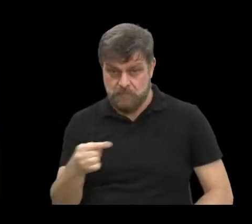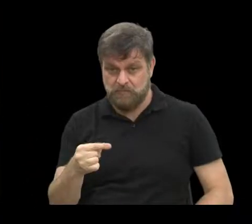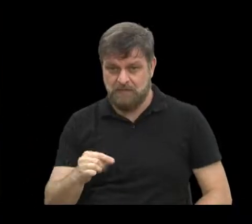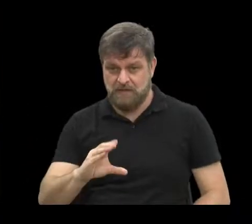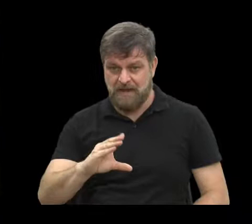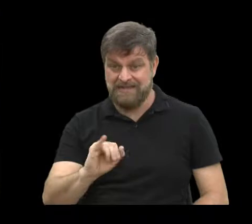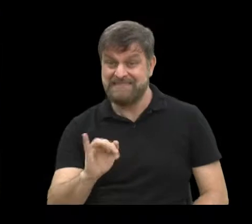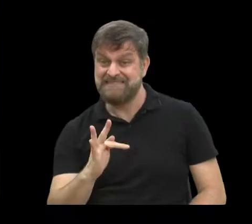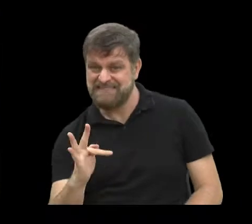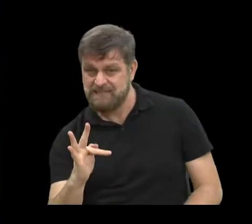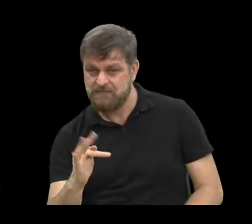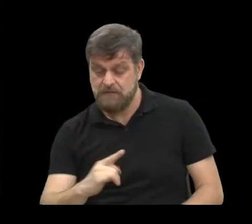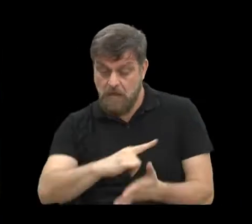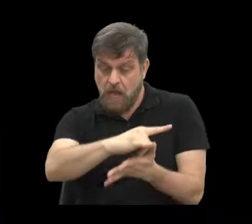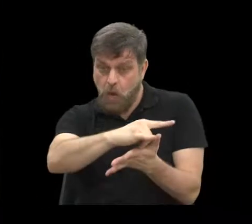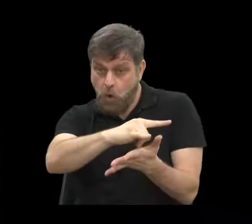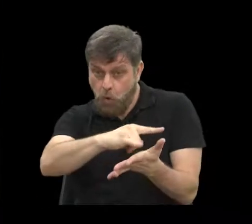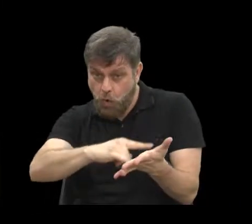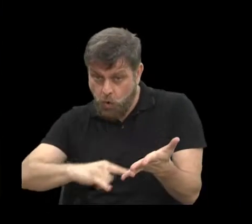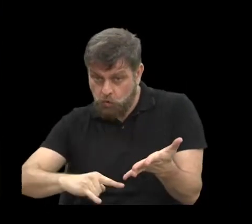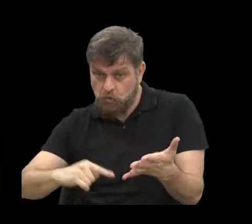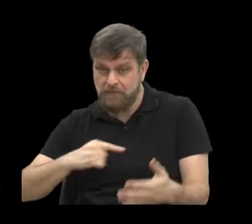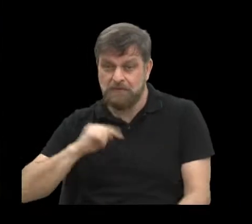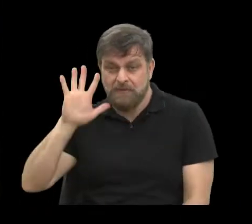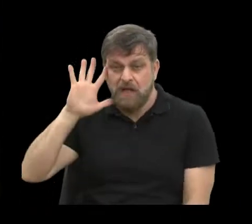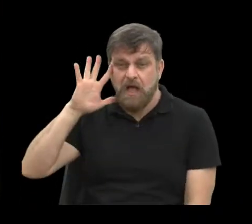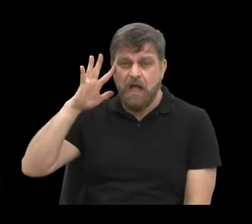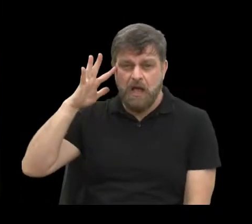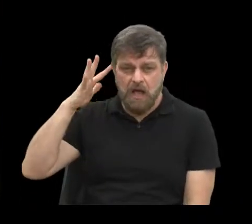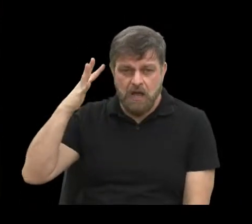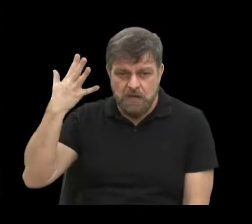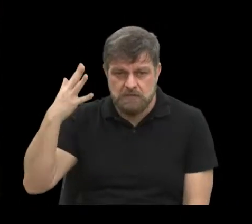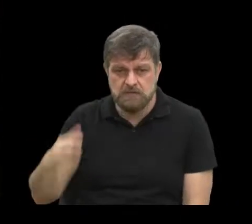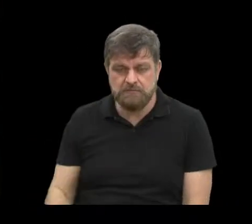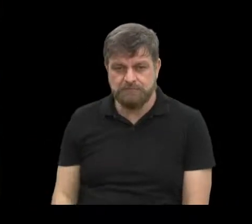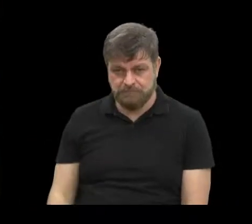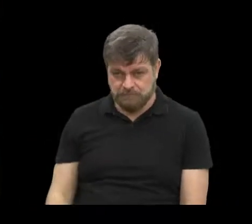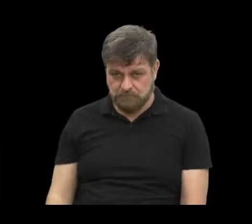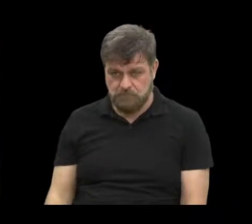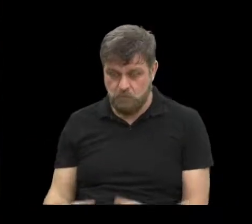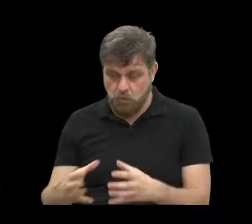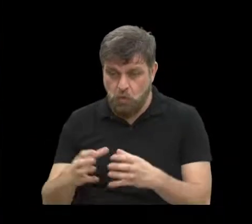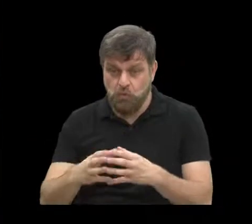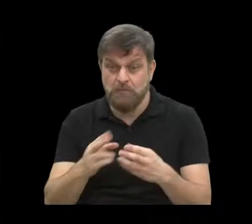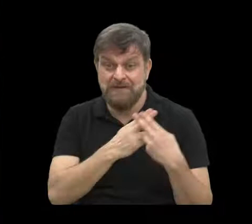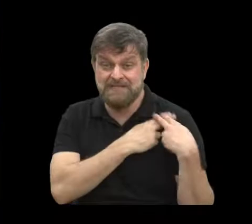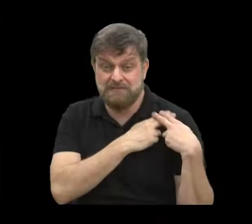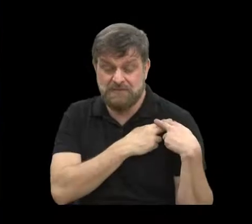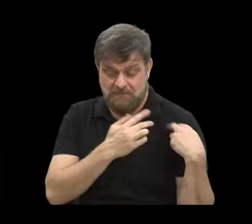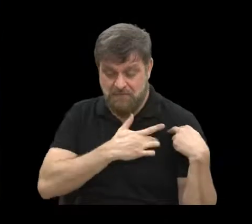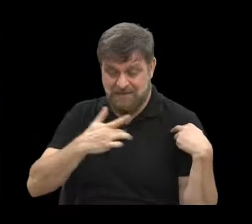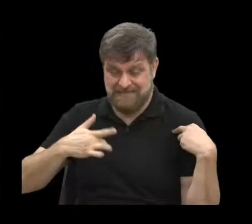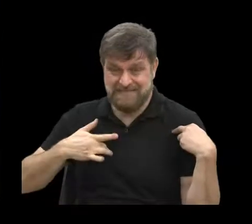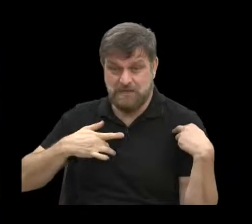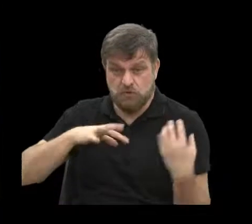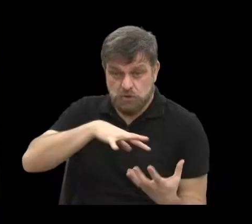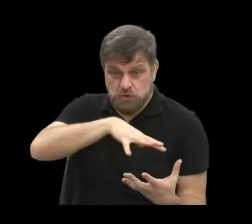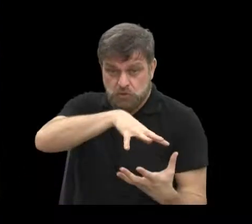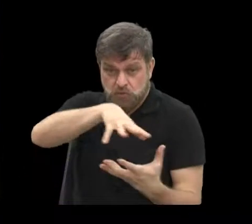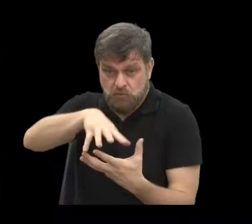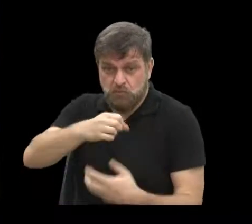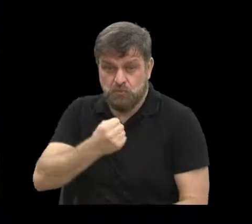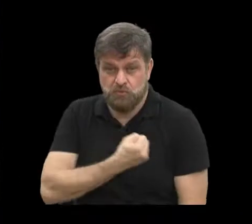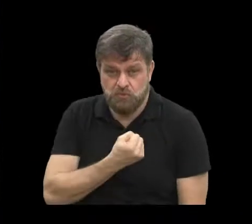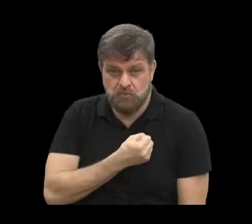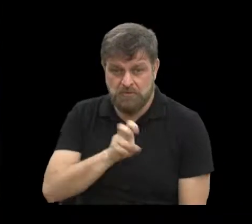um documento que foi estabelecido pela resolução da Organização Mundial da Saúde número